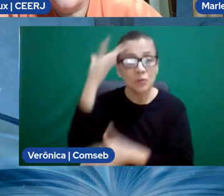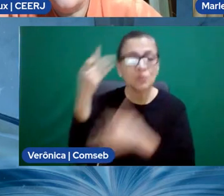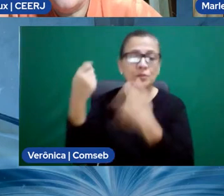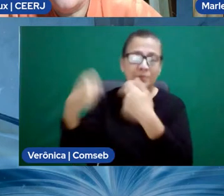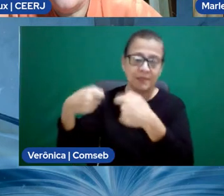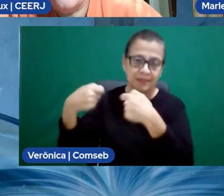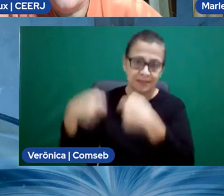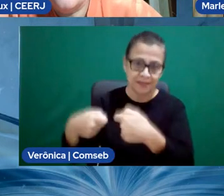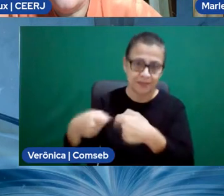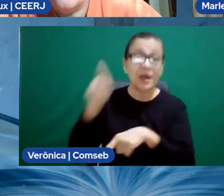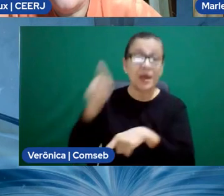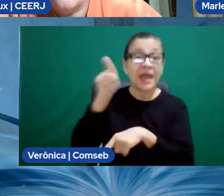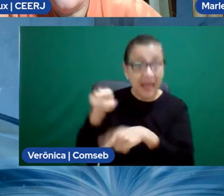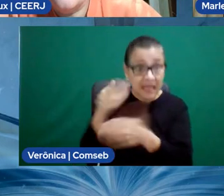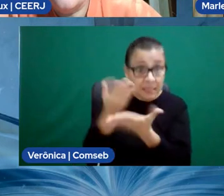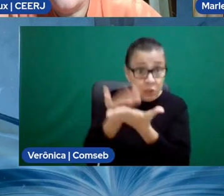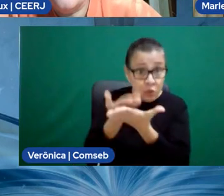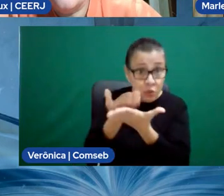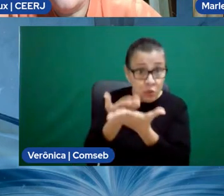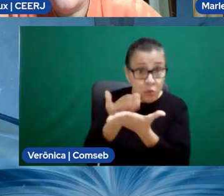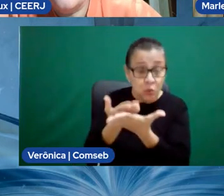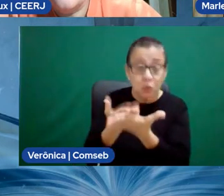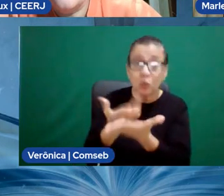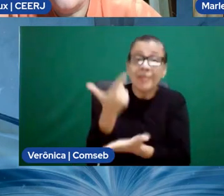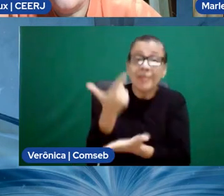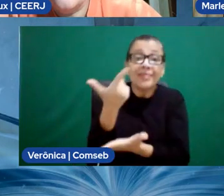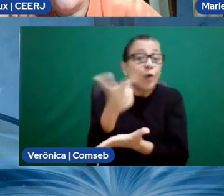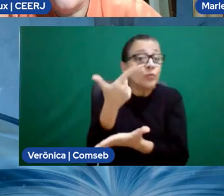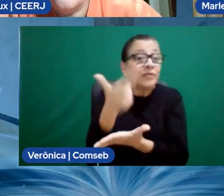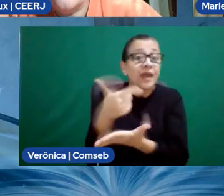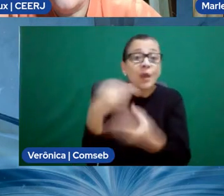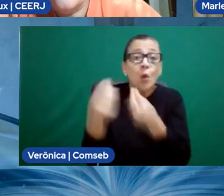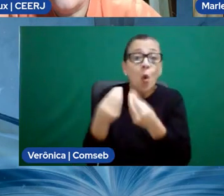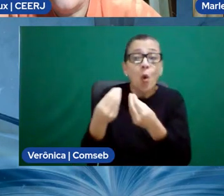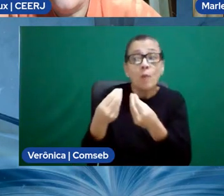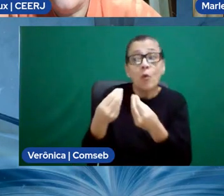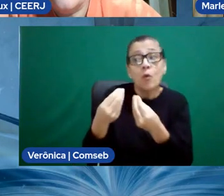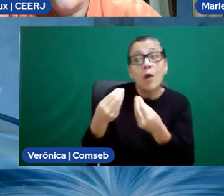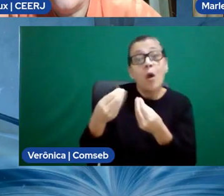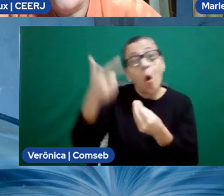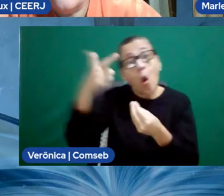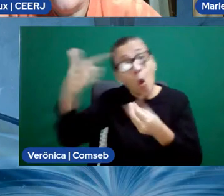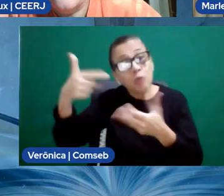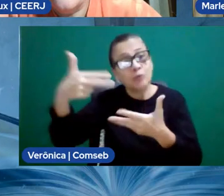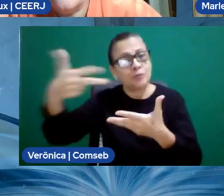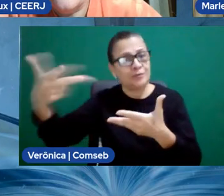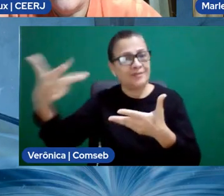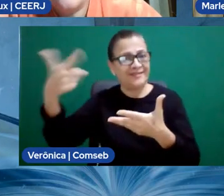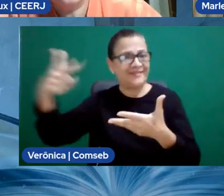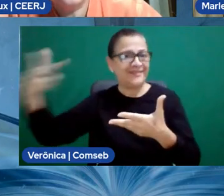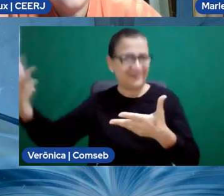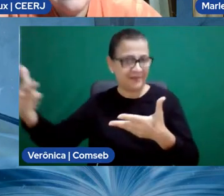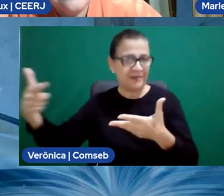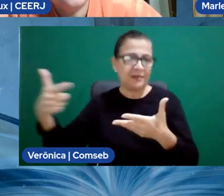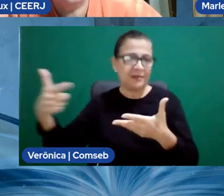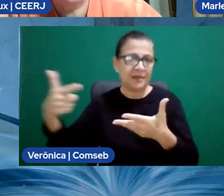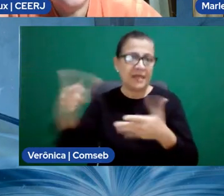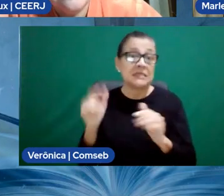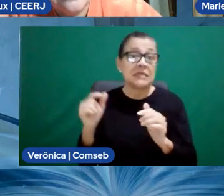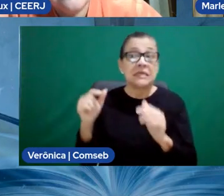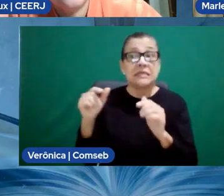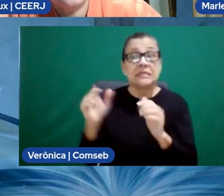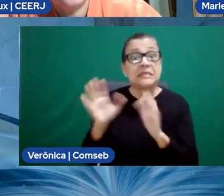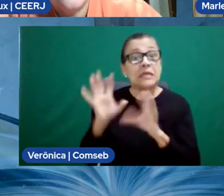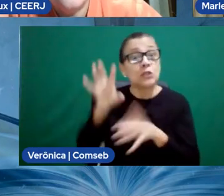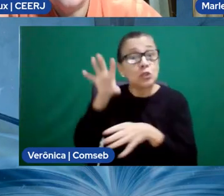Então, este estudo, ele não tem um desdobramento nesse sentido, apesar de que nós sempre vemos aqui, fazemos a nossa